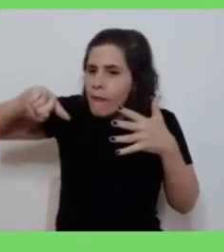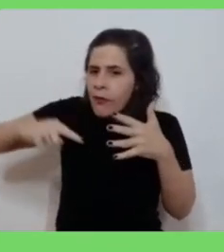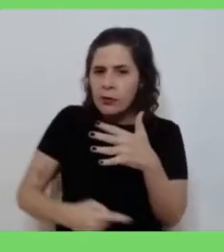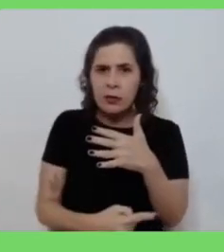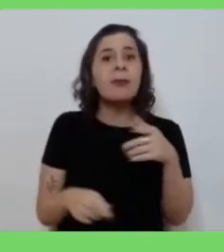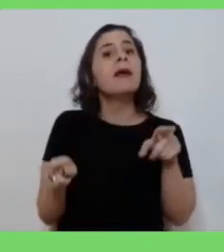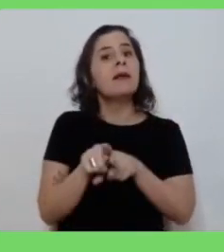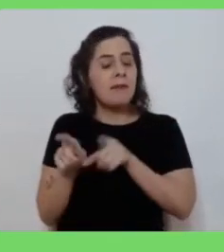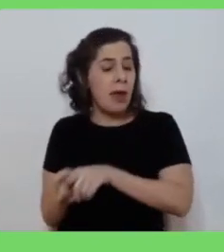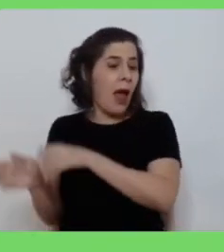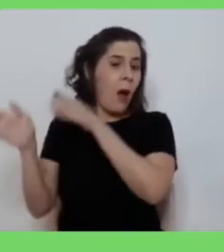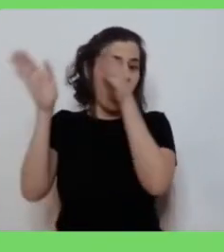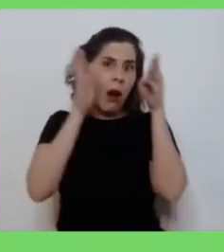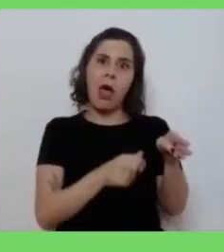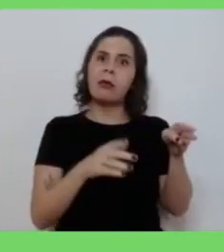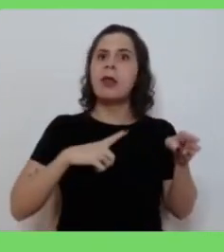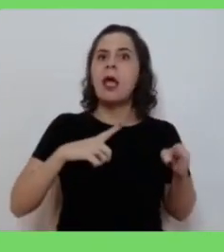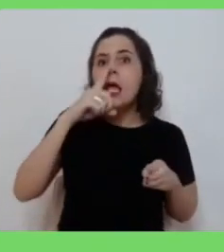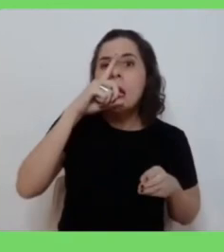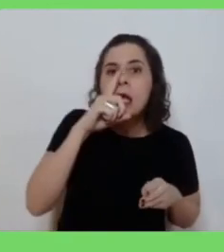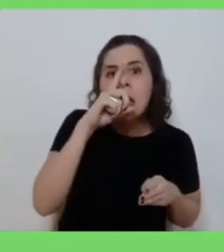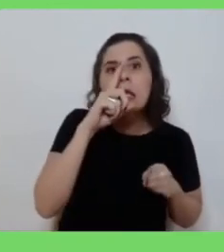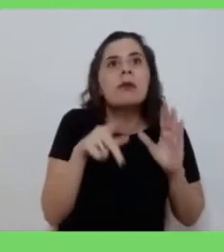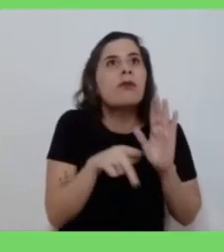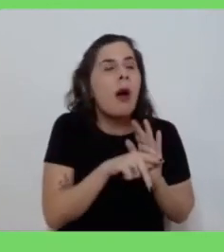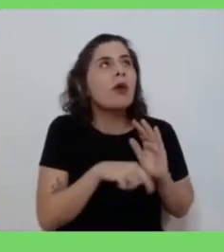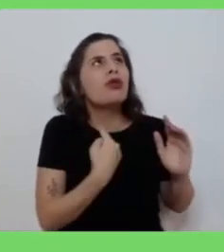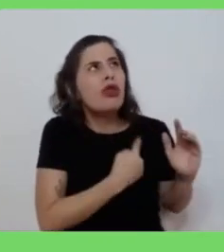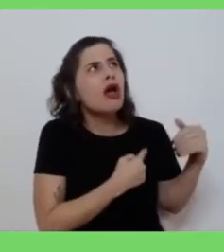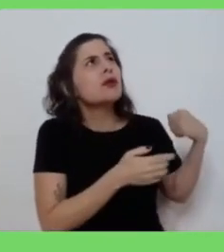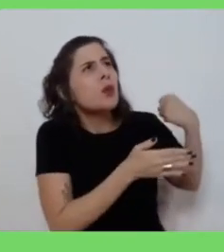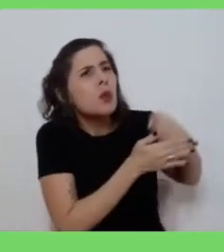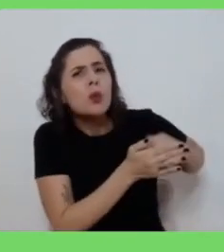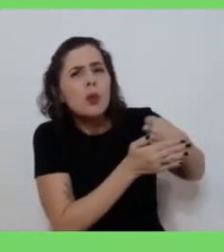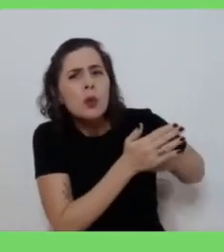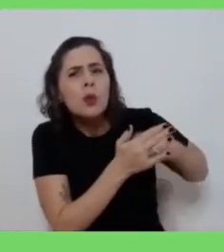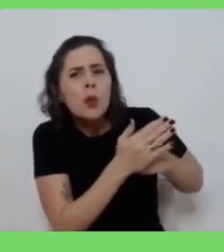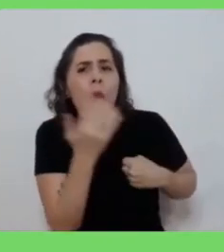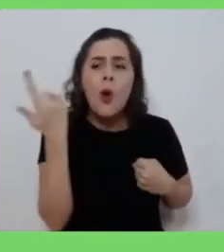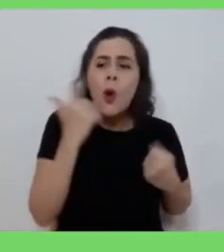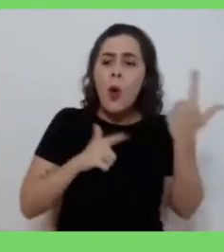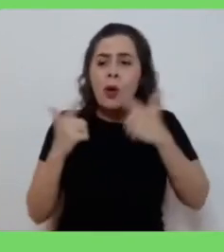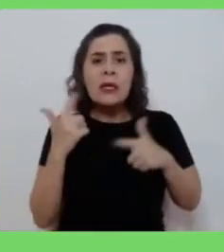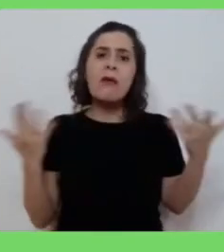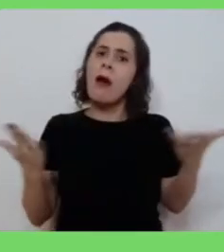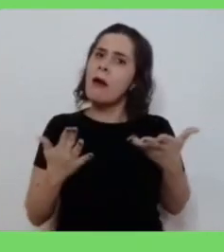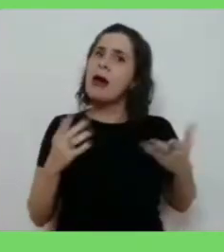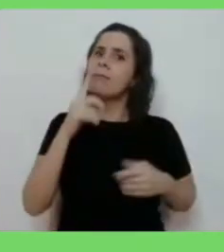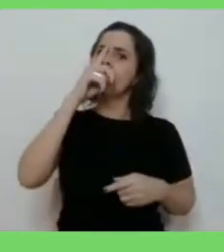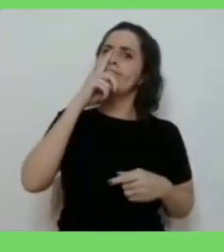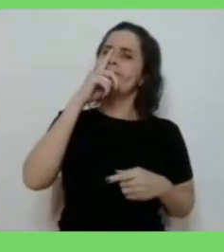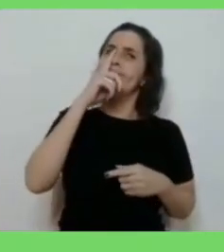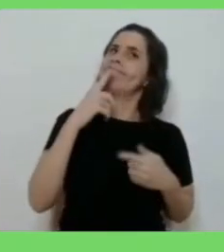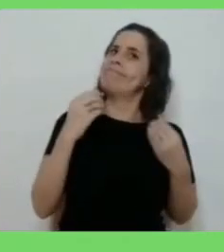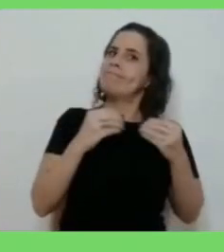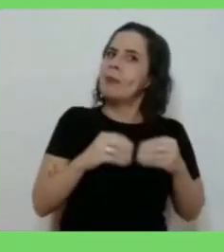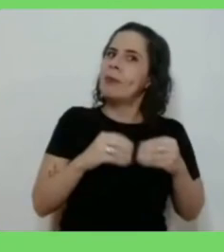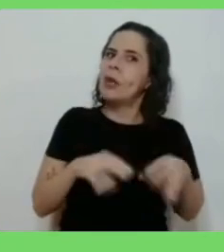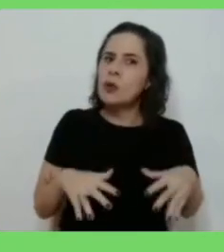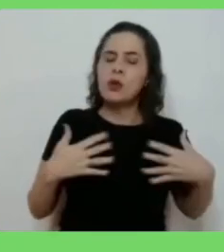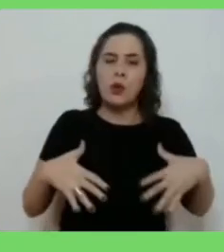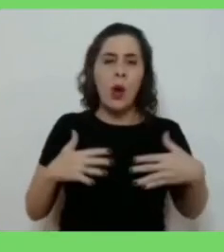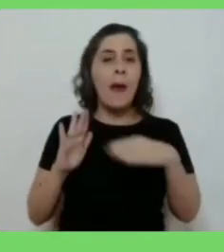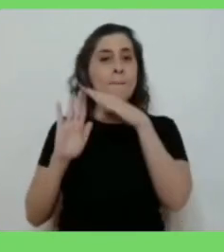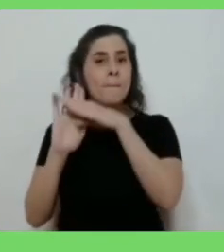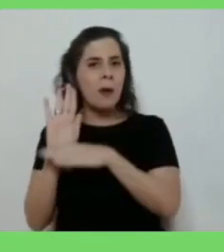colocam em riscos direitos duramente conquistados ao longo do século XX as programações trarão